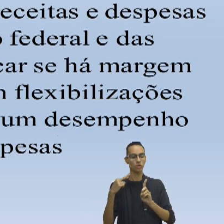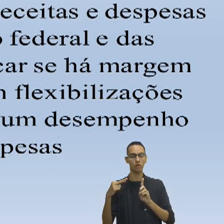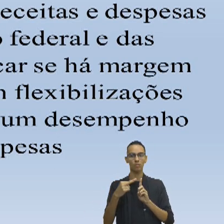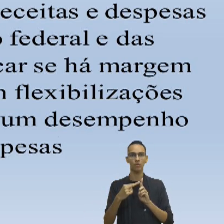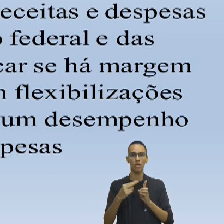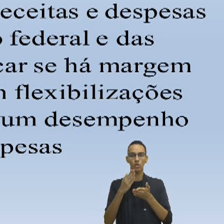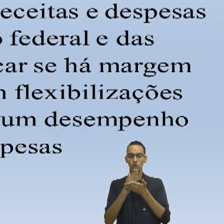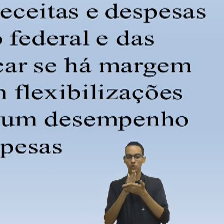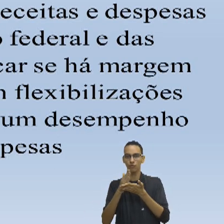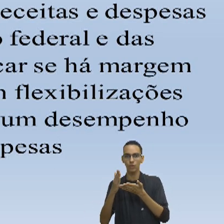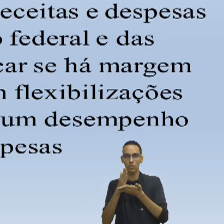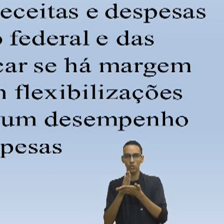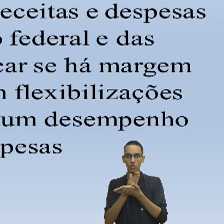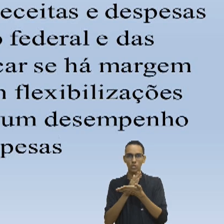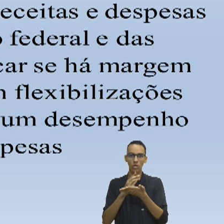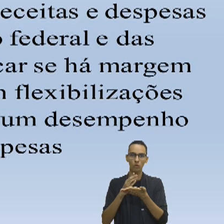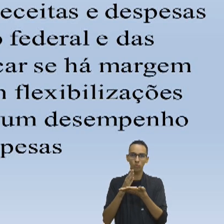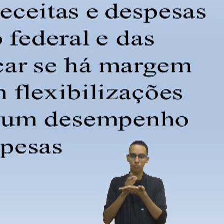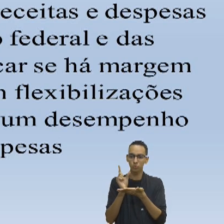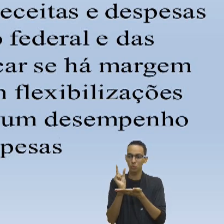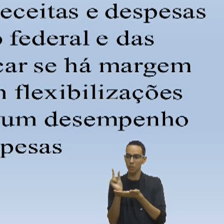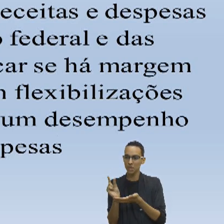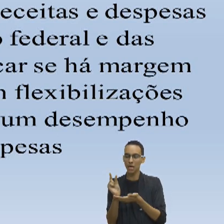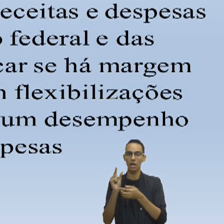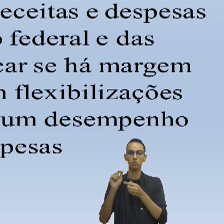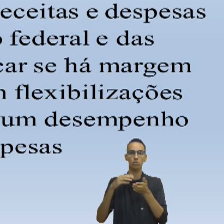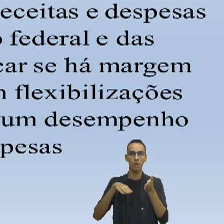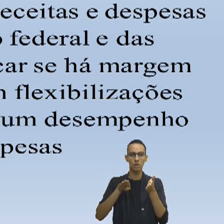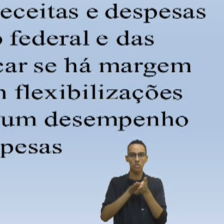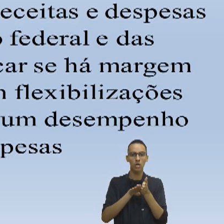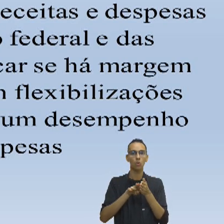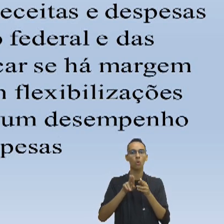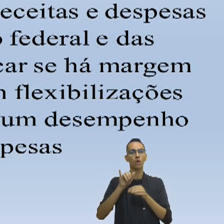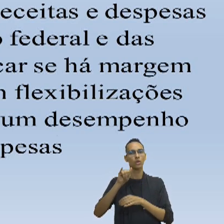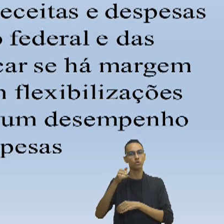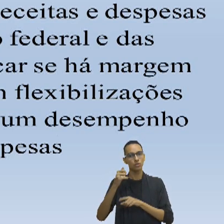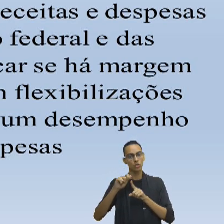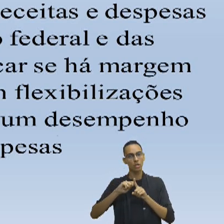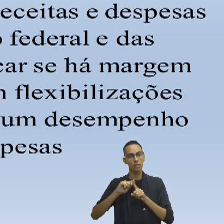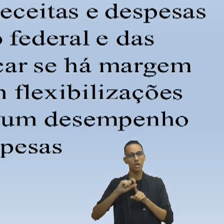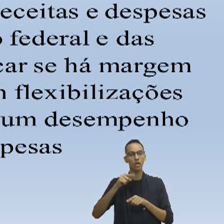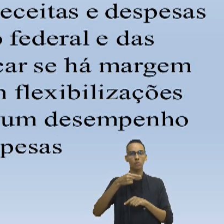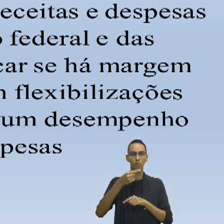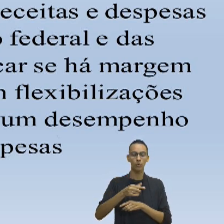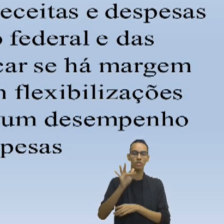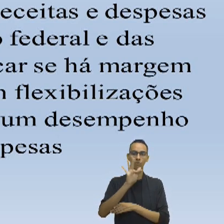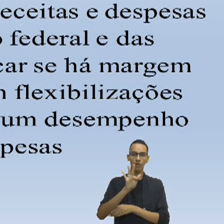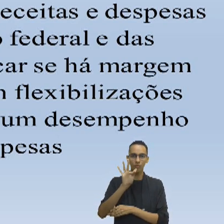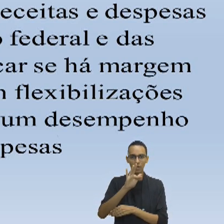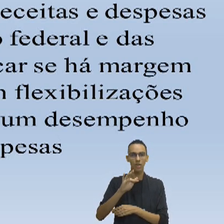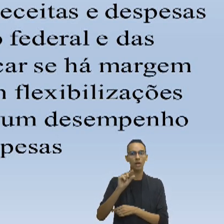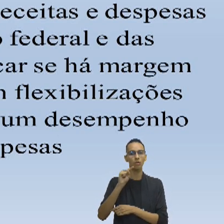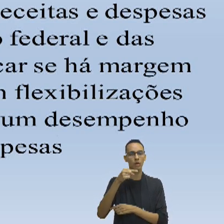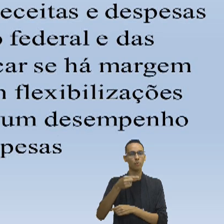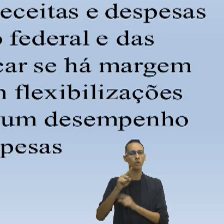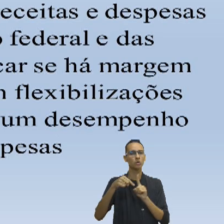gente recebeu um pedacinho em janeiro, um pedaço em fevereiro e um pedaço em março. E, a partir